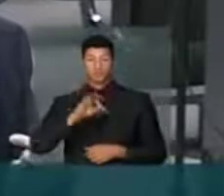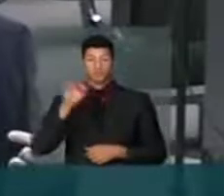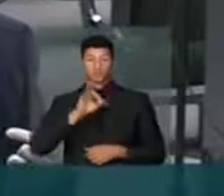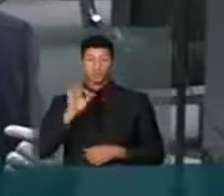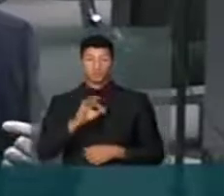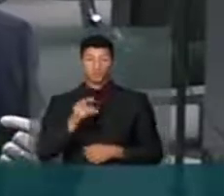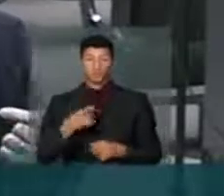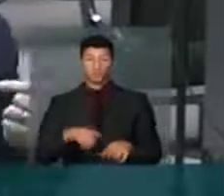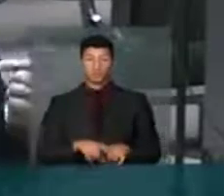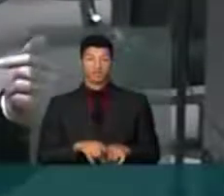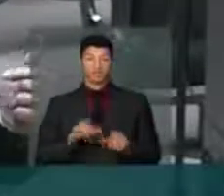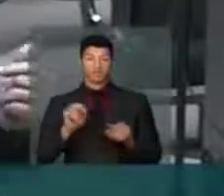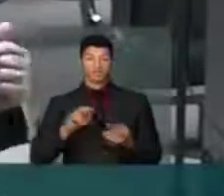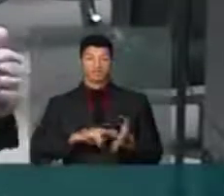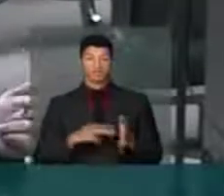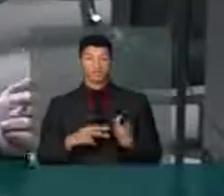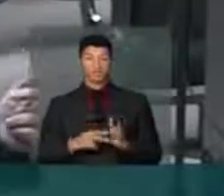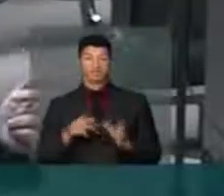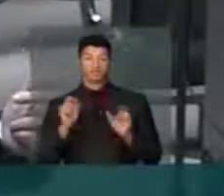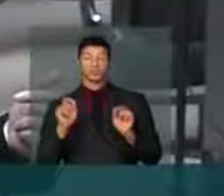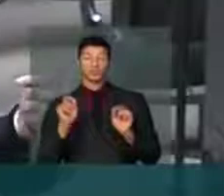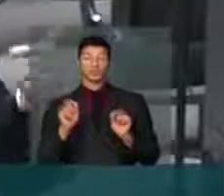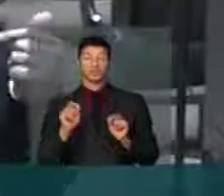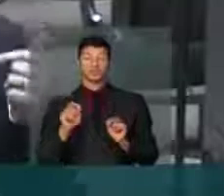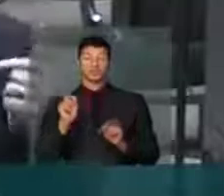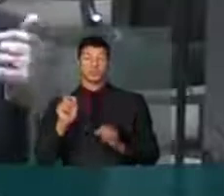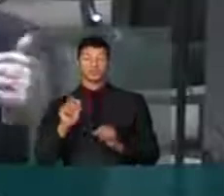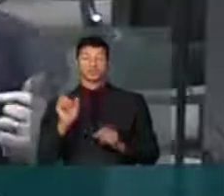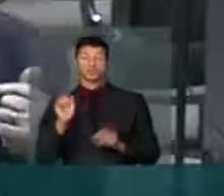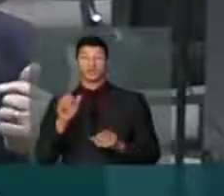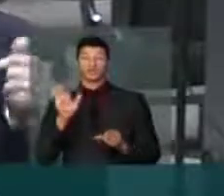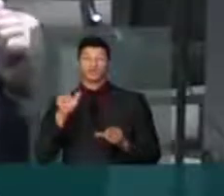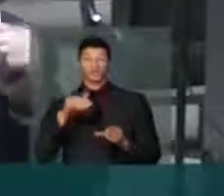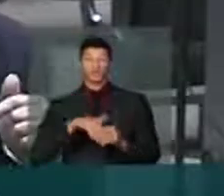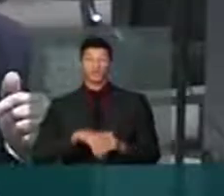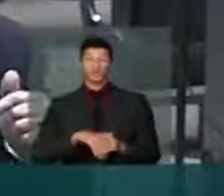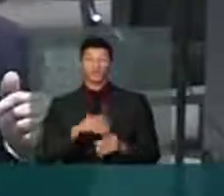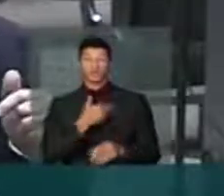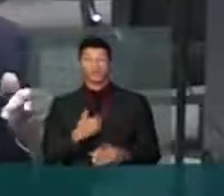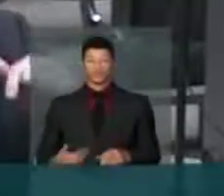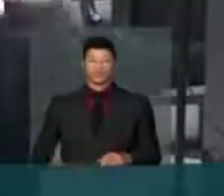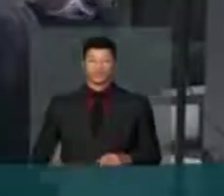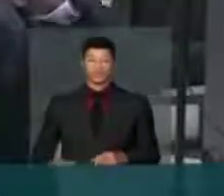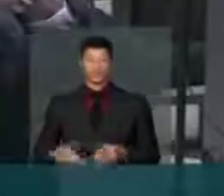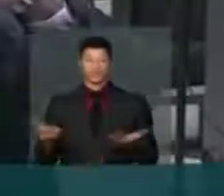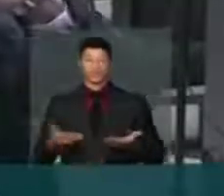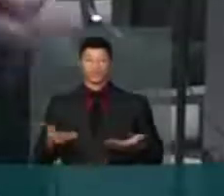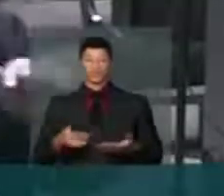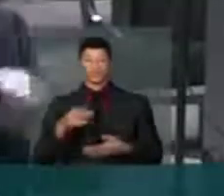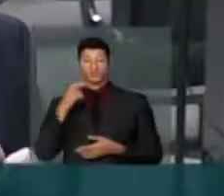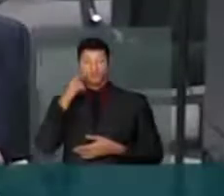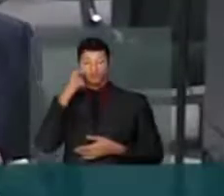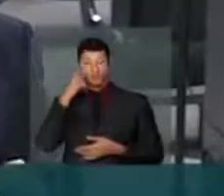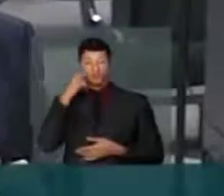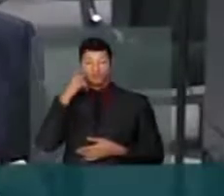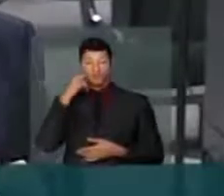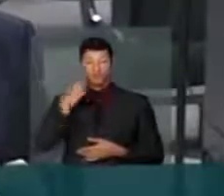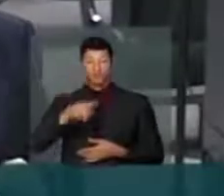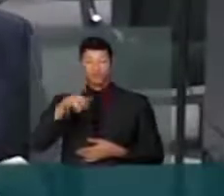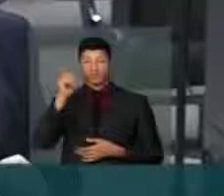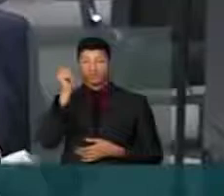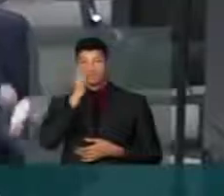10%, isso quer dizer o quê? Que quem votou neste governo hoje está com vergonha de ir para a